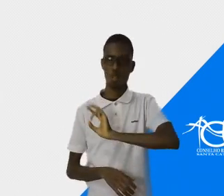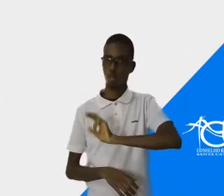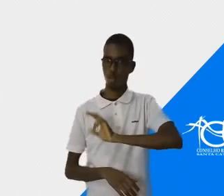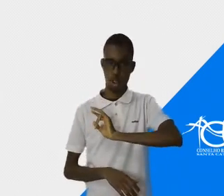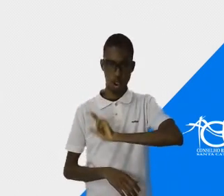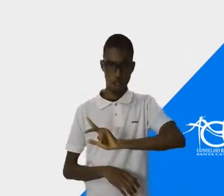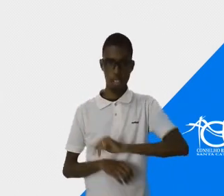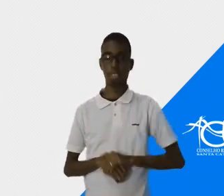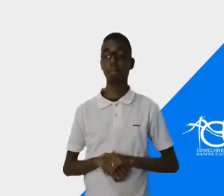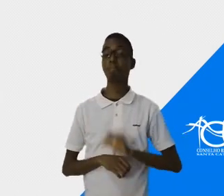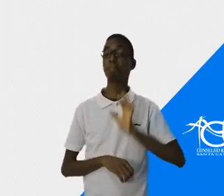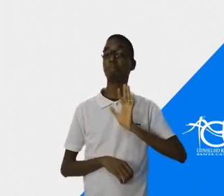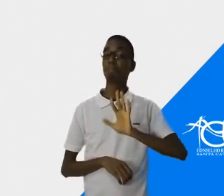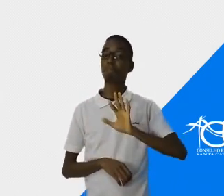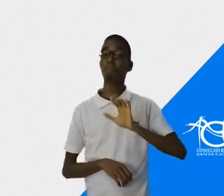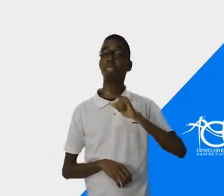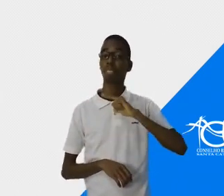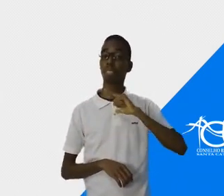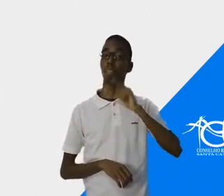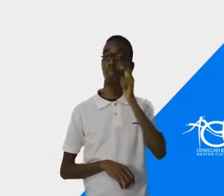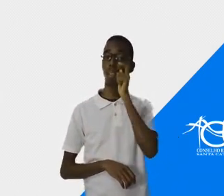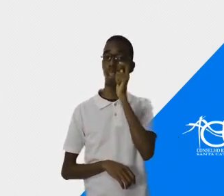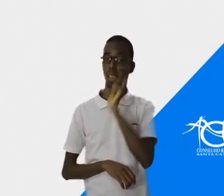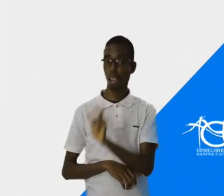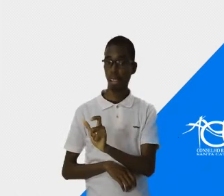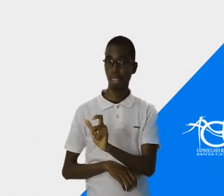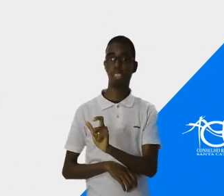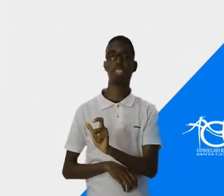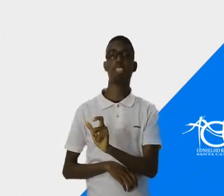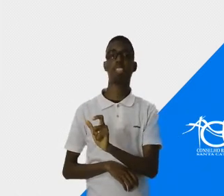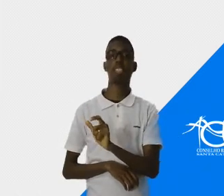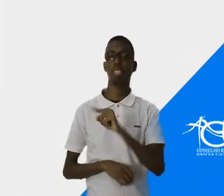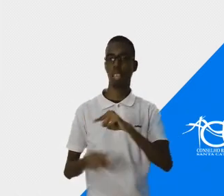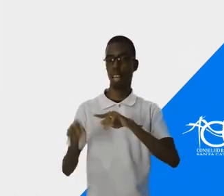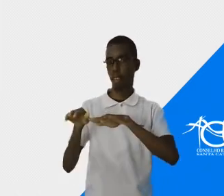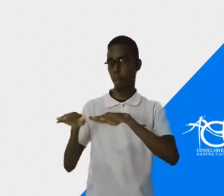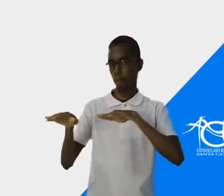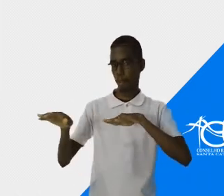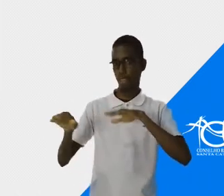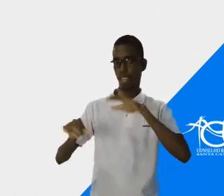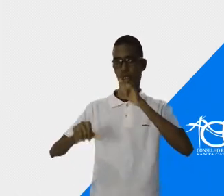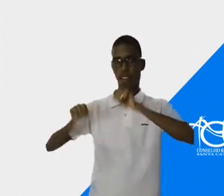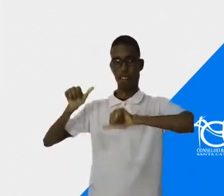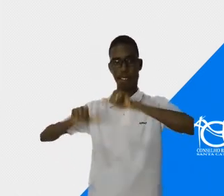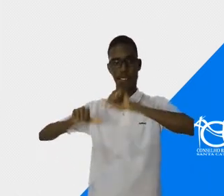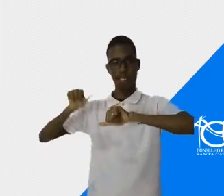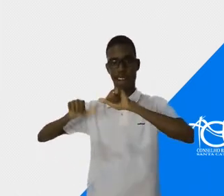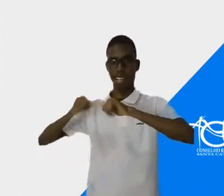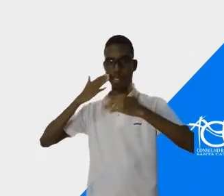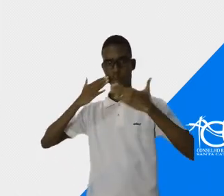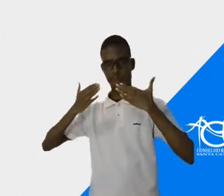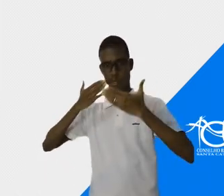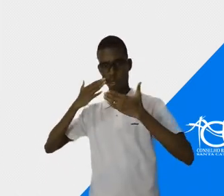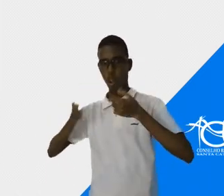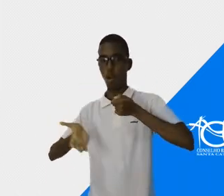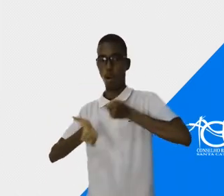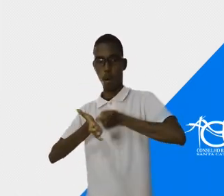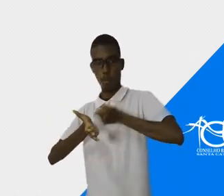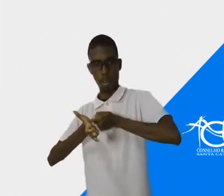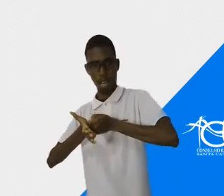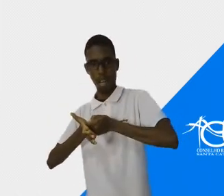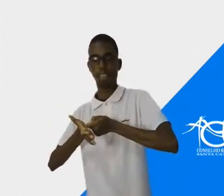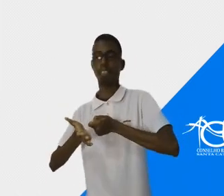interessante. A avaliação psicológica do trânsito, apesar de seu caráter compulsório, ele tem algumas propriedades que a gente